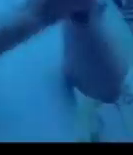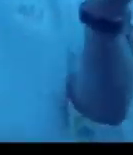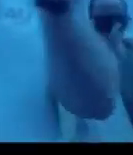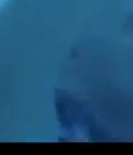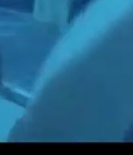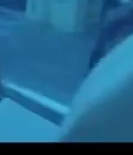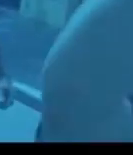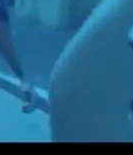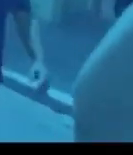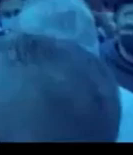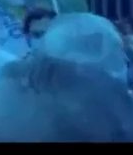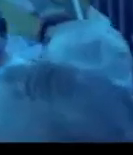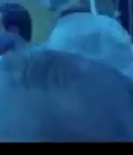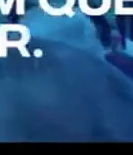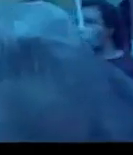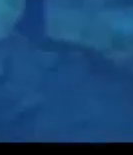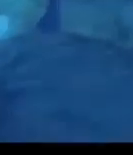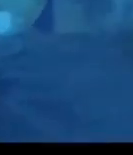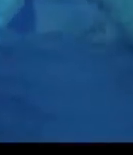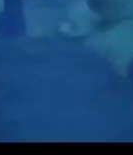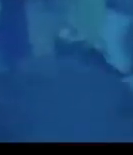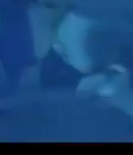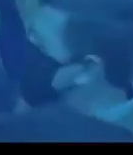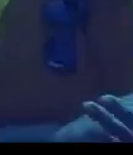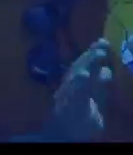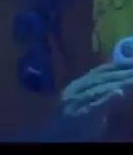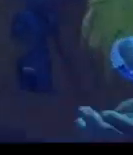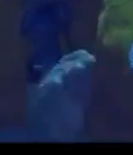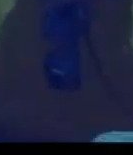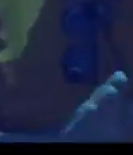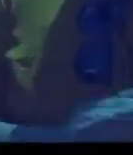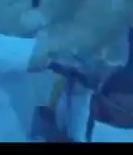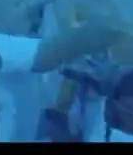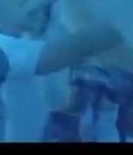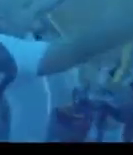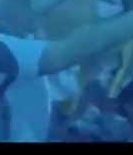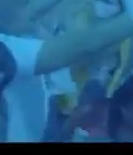São Paulo tem que mudar. Márcio França, prefeito.